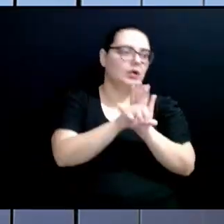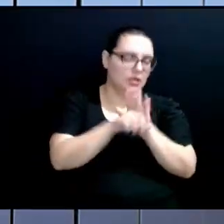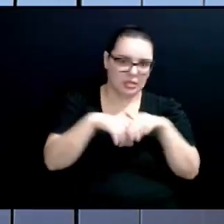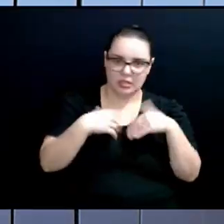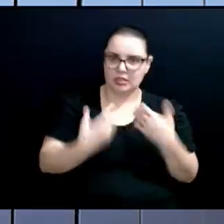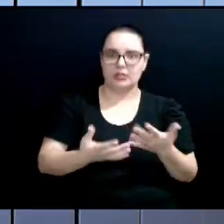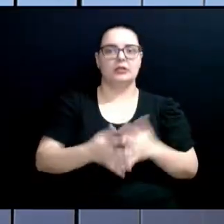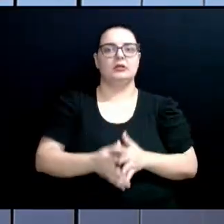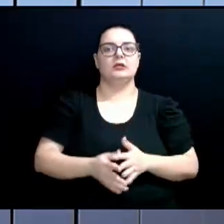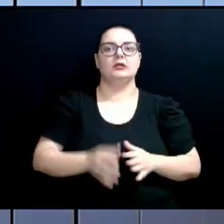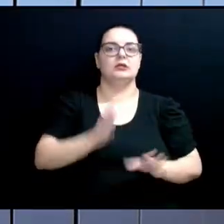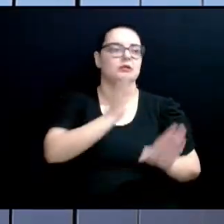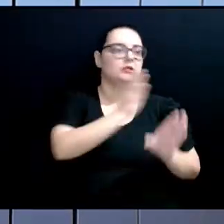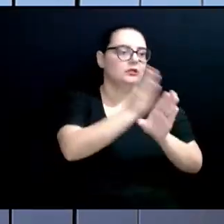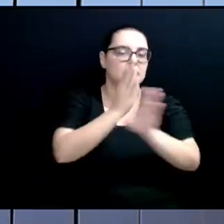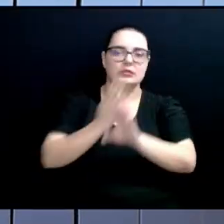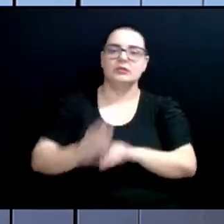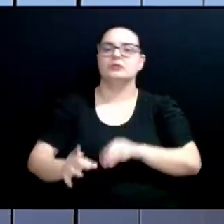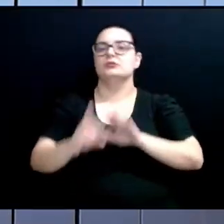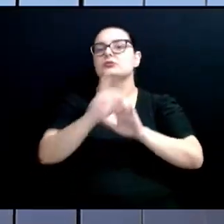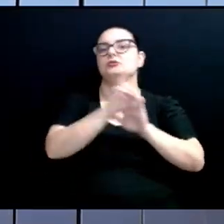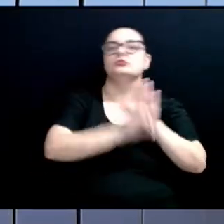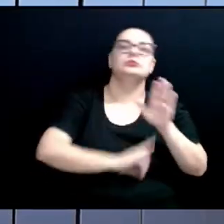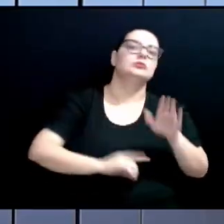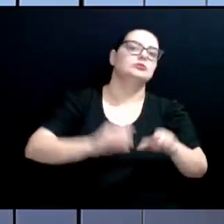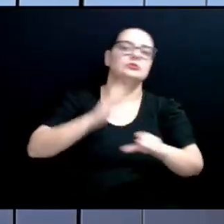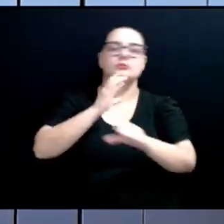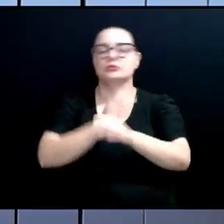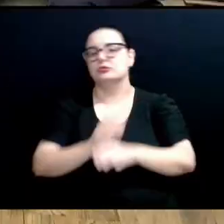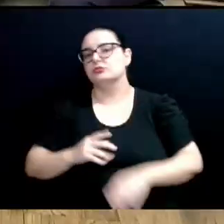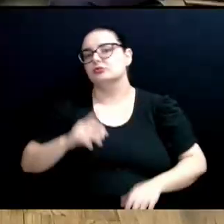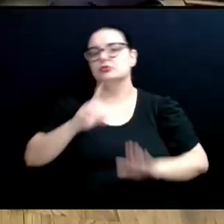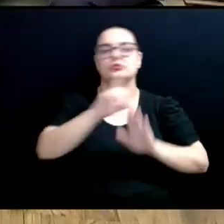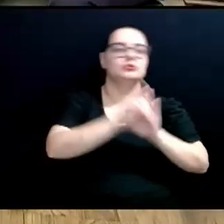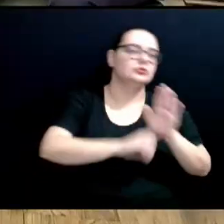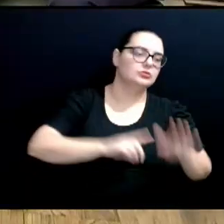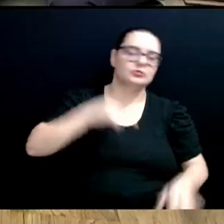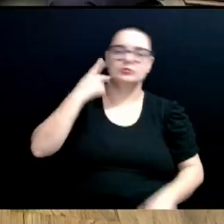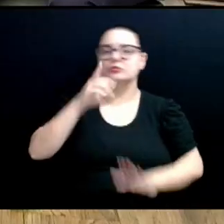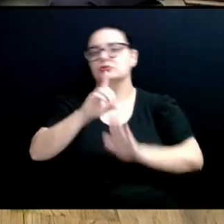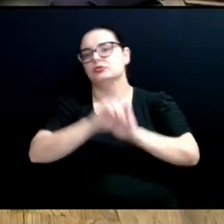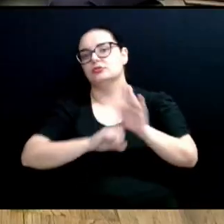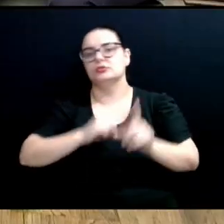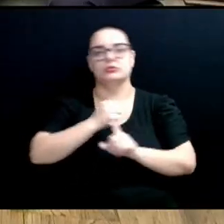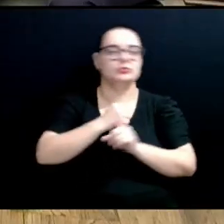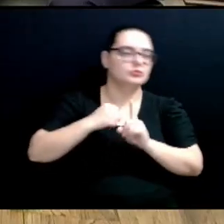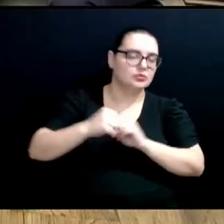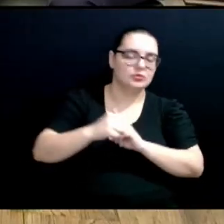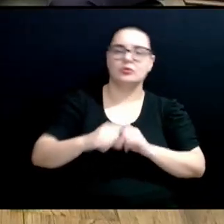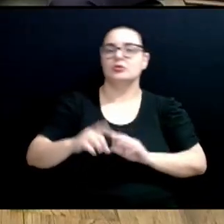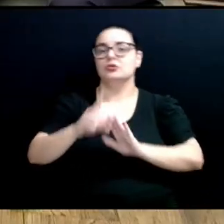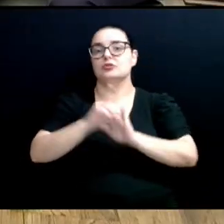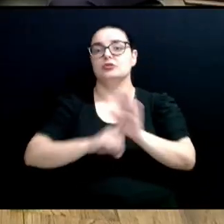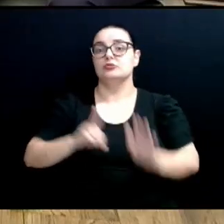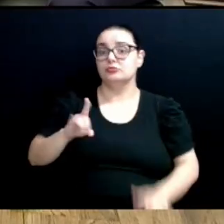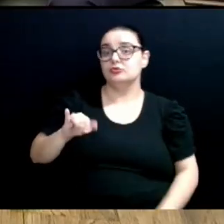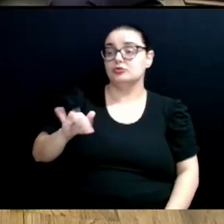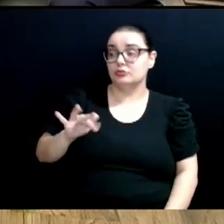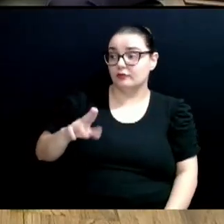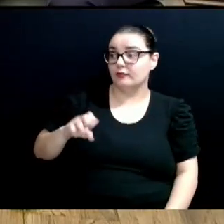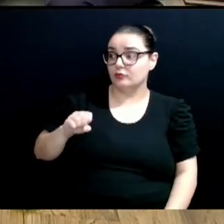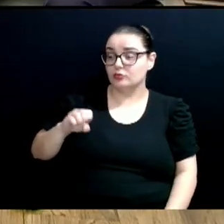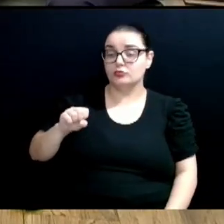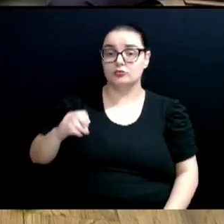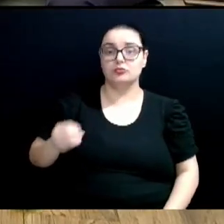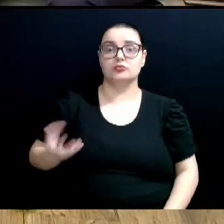identifica direitos, né? Direitos civis, direitos políticos, direitos sociais, direitos difusos, né? Que estabelece quais são